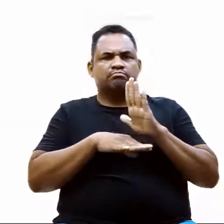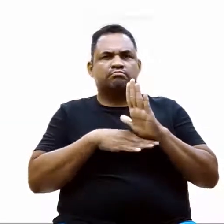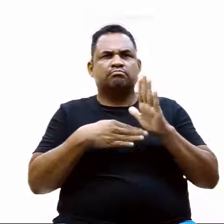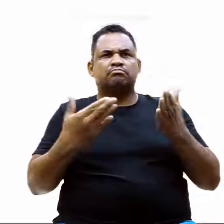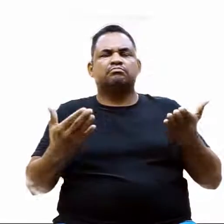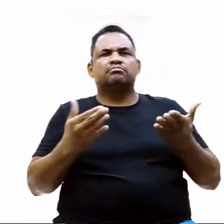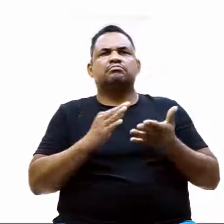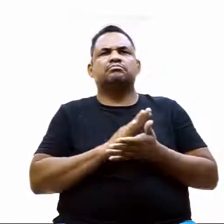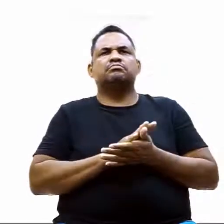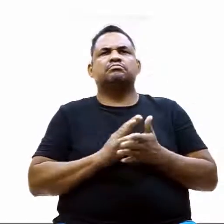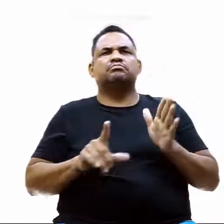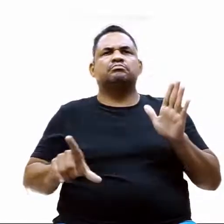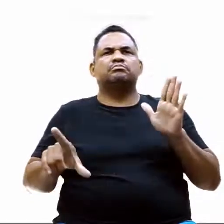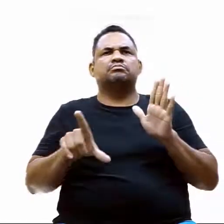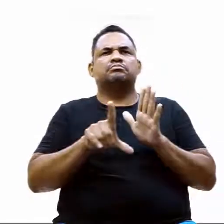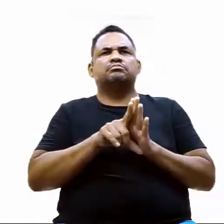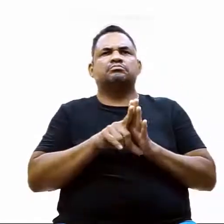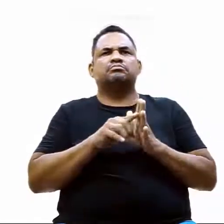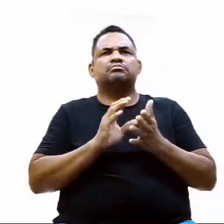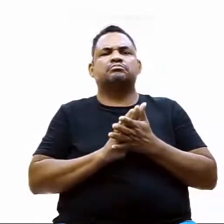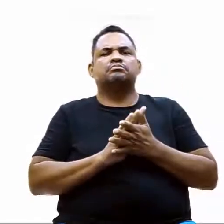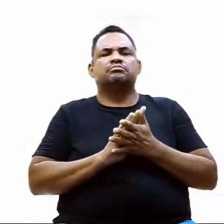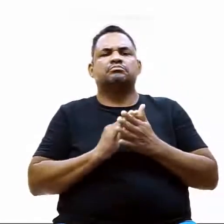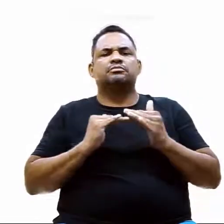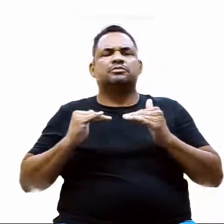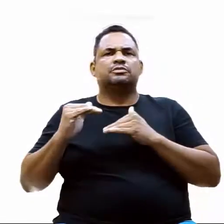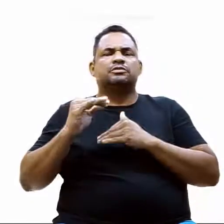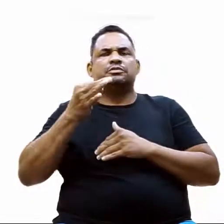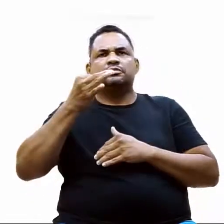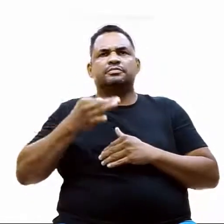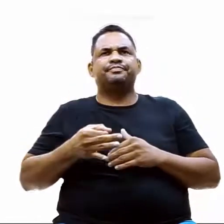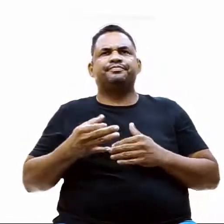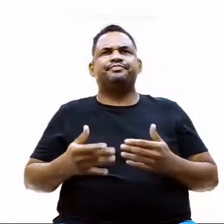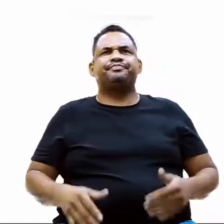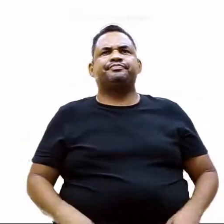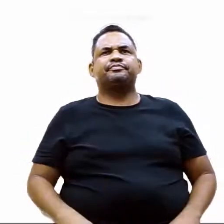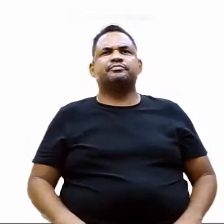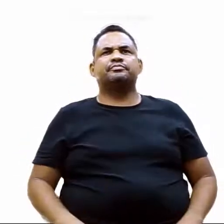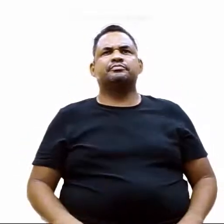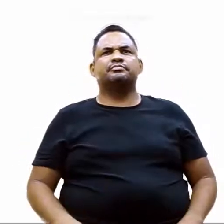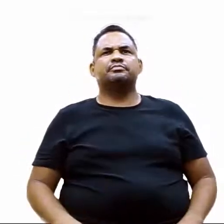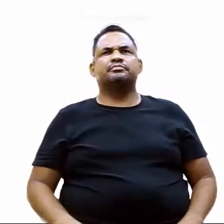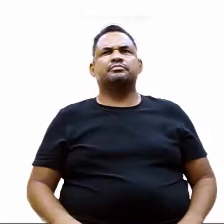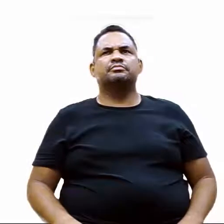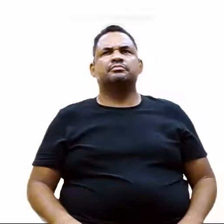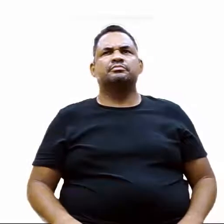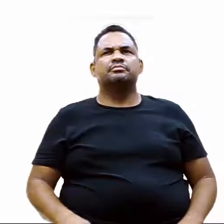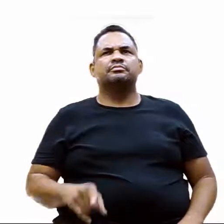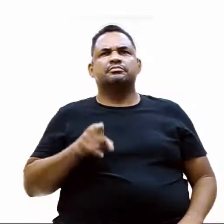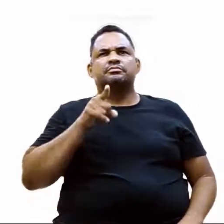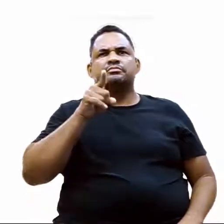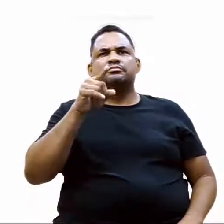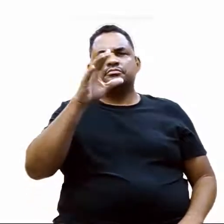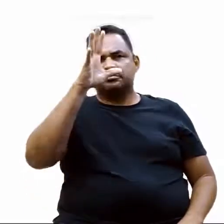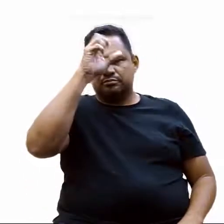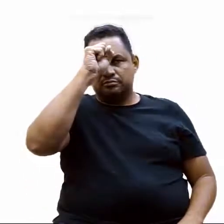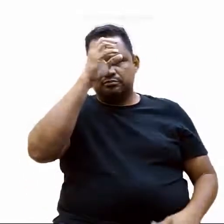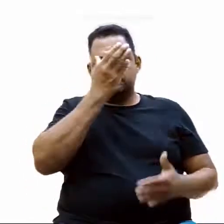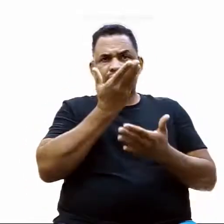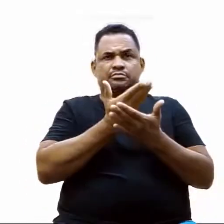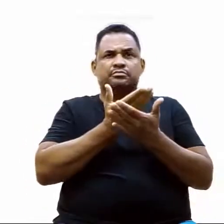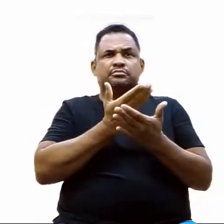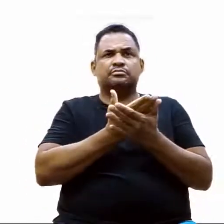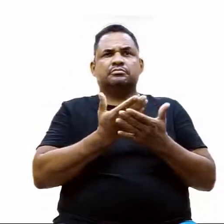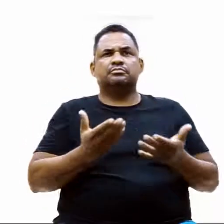a lei da proporção indefinida. E aí, meu caro aluno, você aprendeu nesta aula